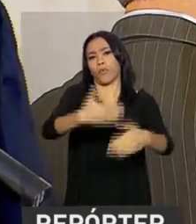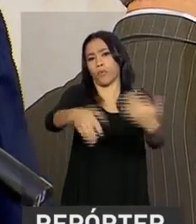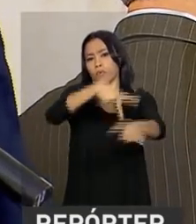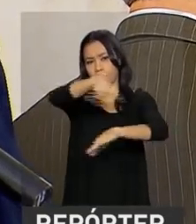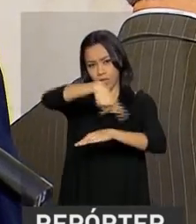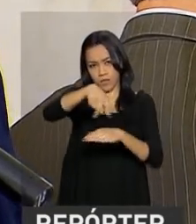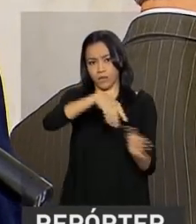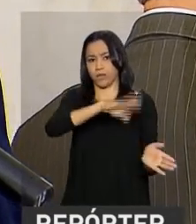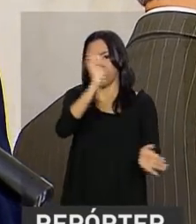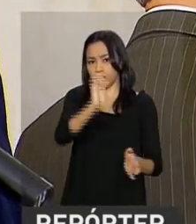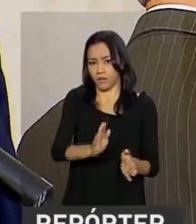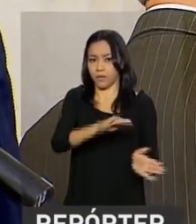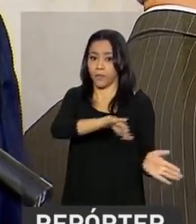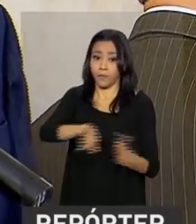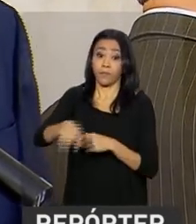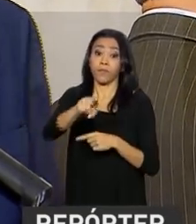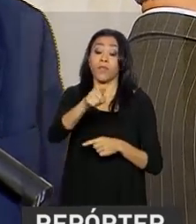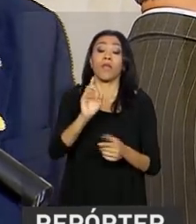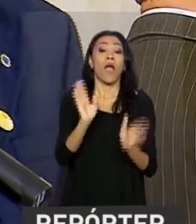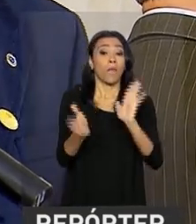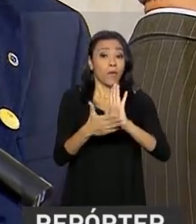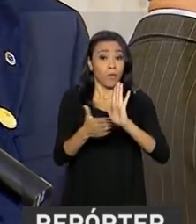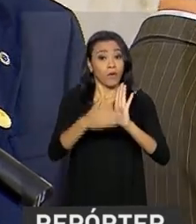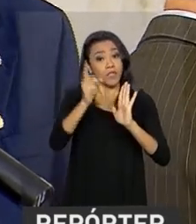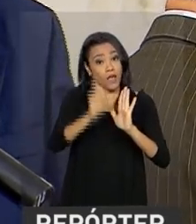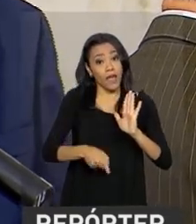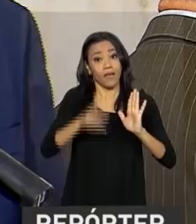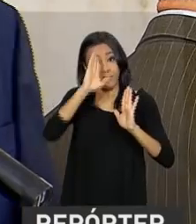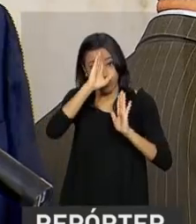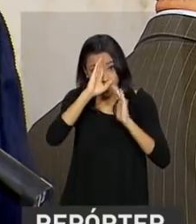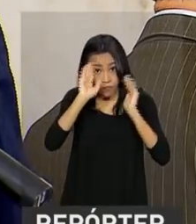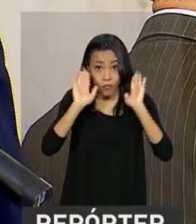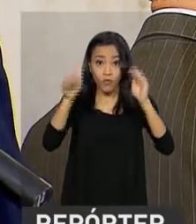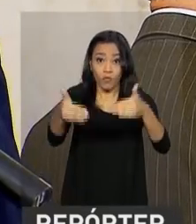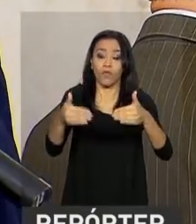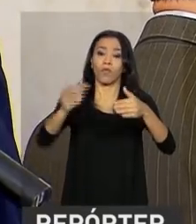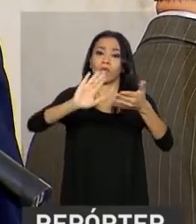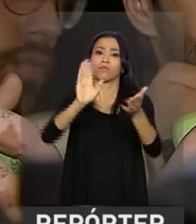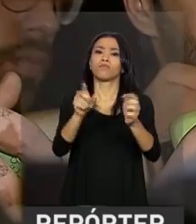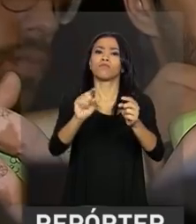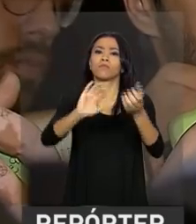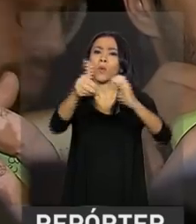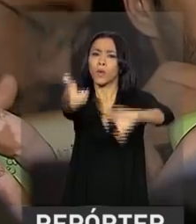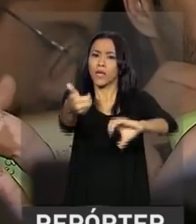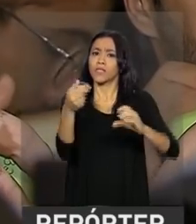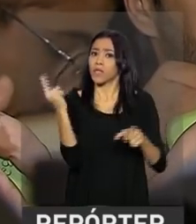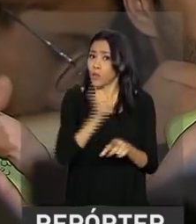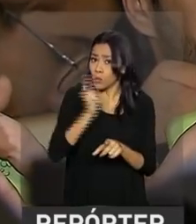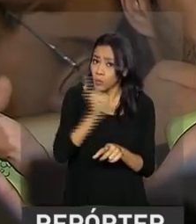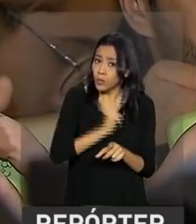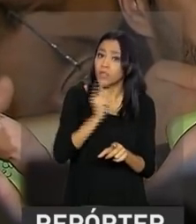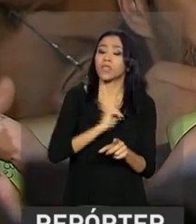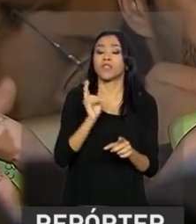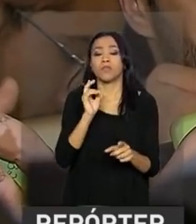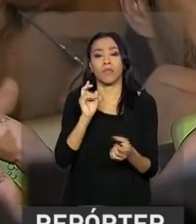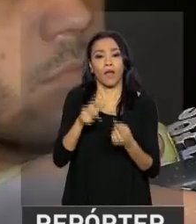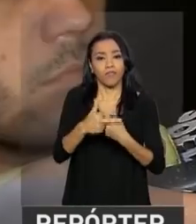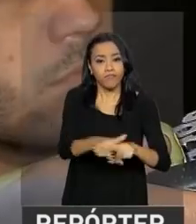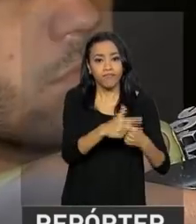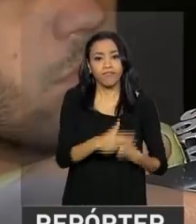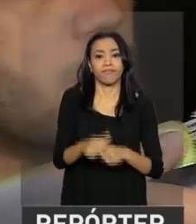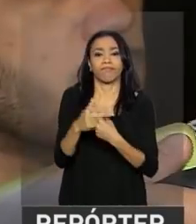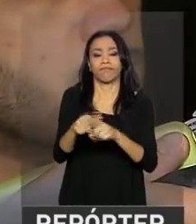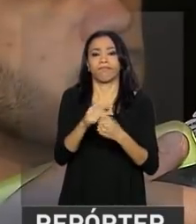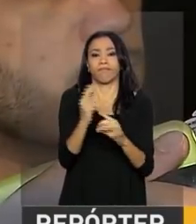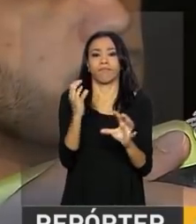A votação da proposta é prioridade para o Congresso e as medidas são urgentes para o ajuste fiscal do país. É